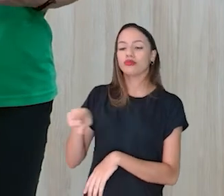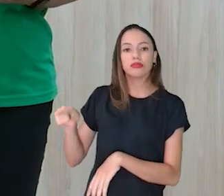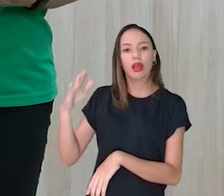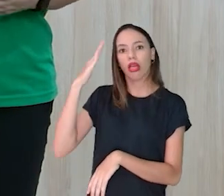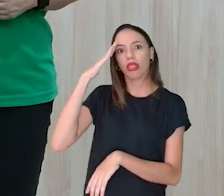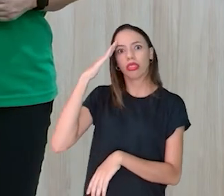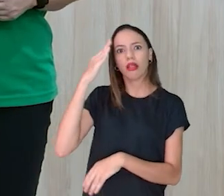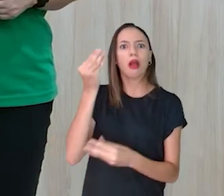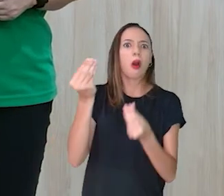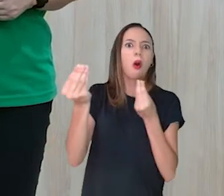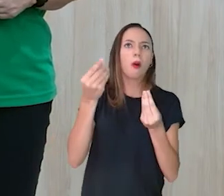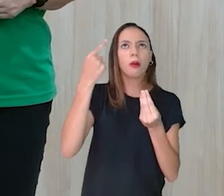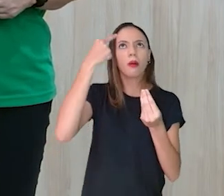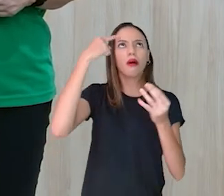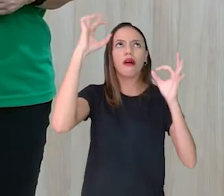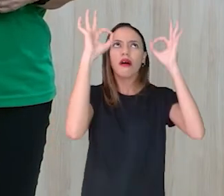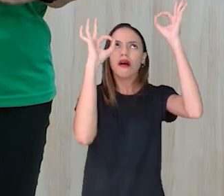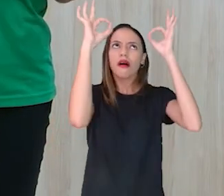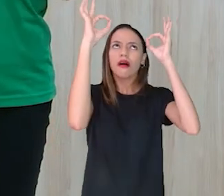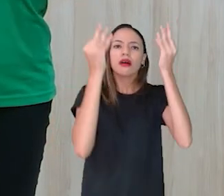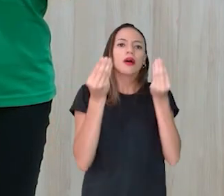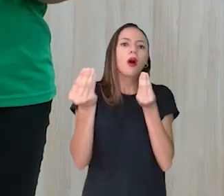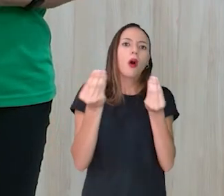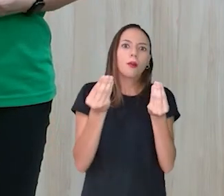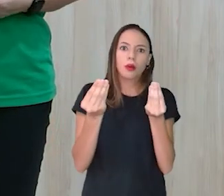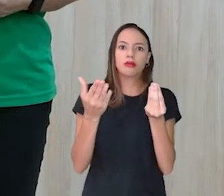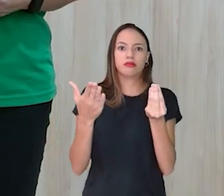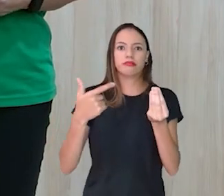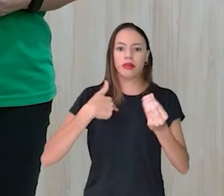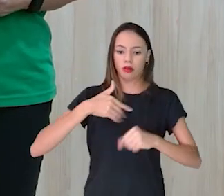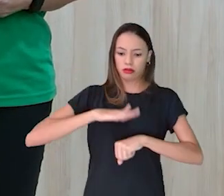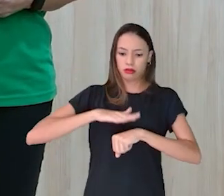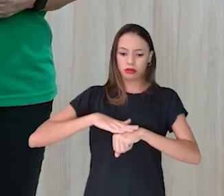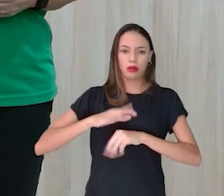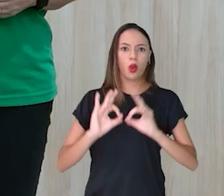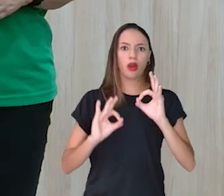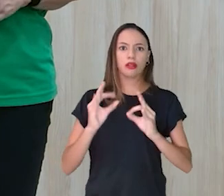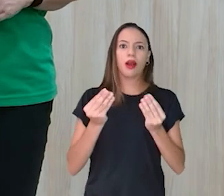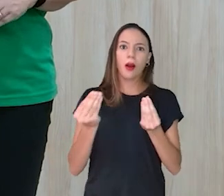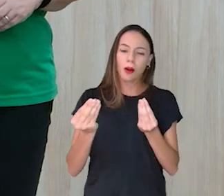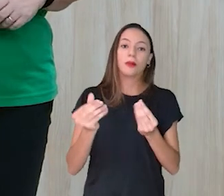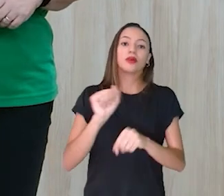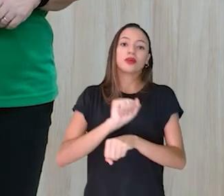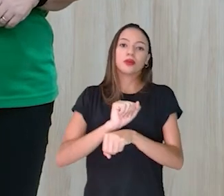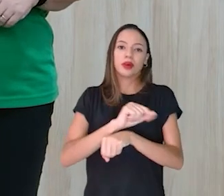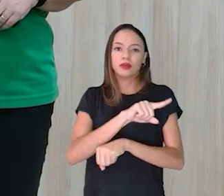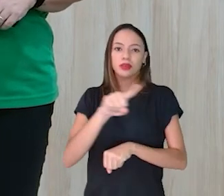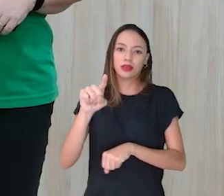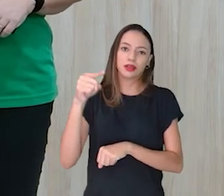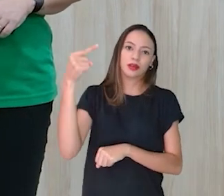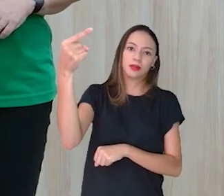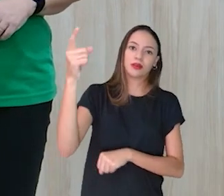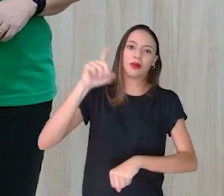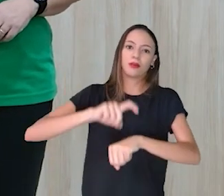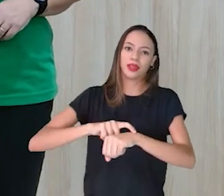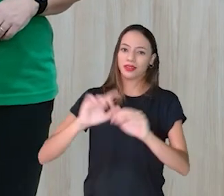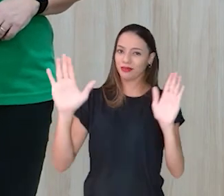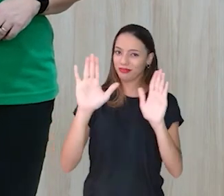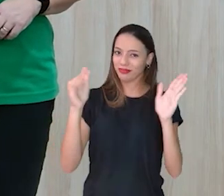é organizar o pensamento, o que é se organizar. Eu aguardo você no nosso próximo momento.